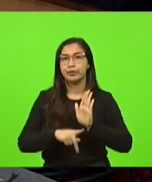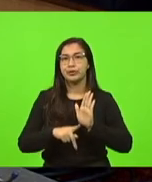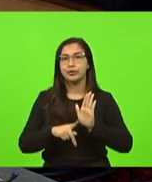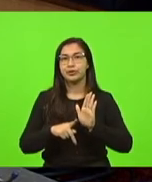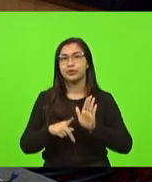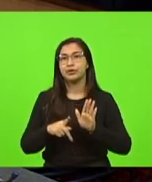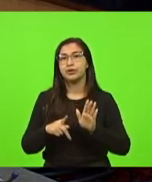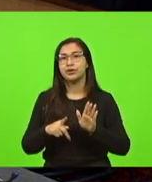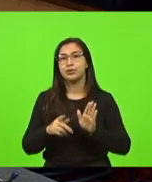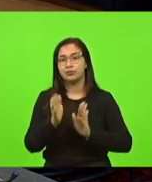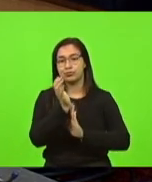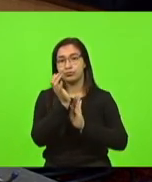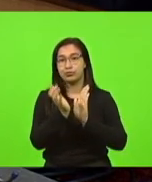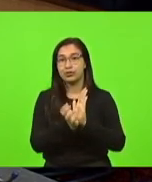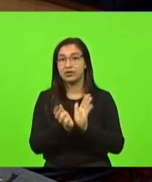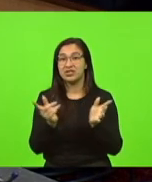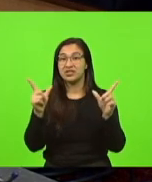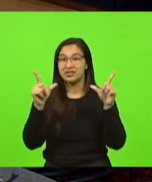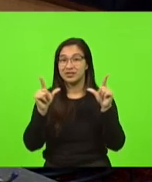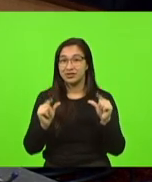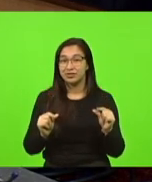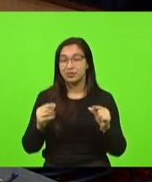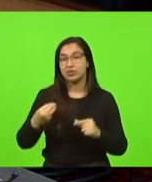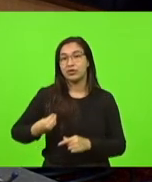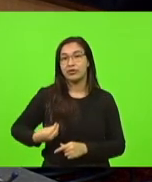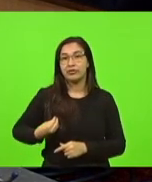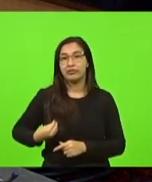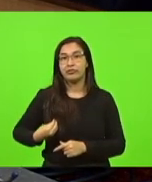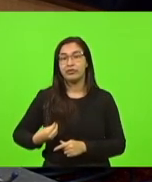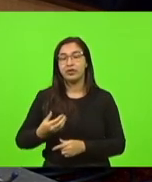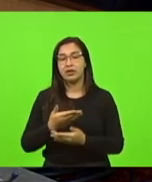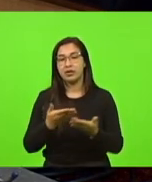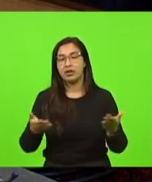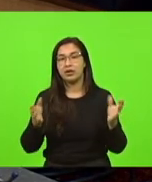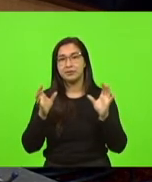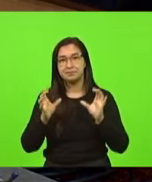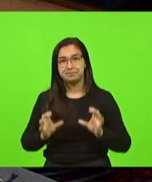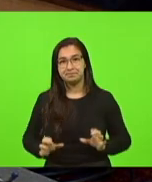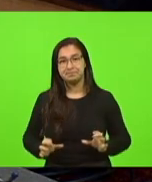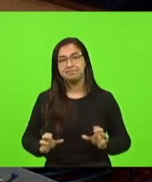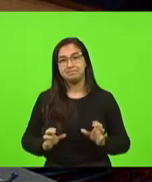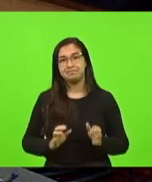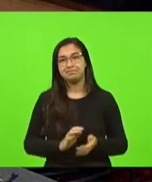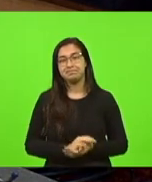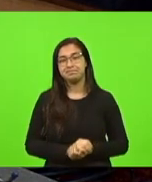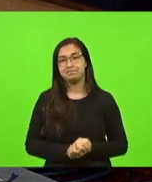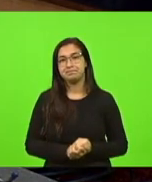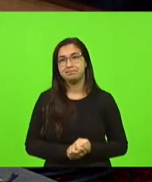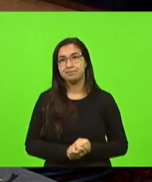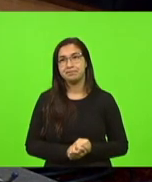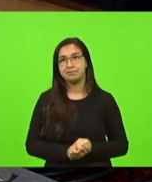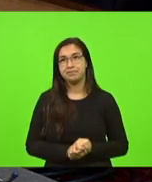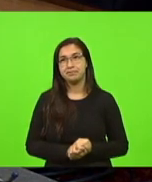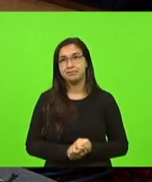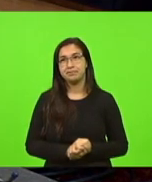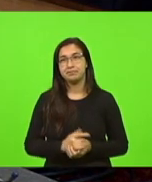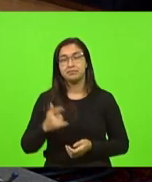menos burocrático a vida do cidadão, que vai tornar